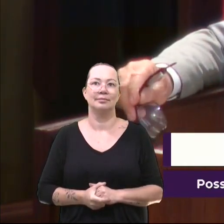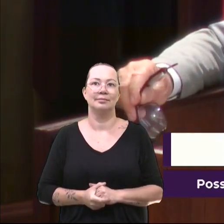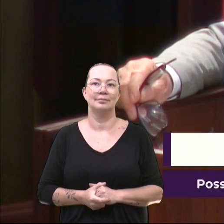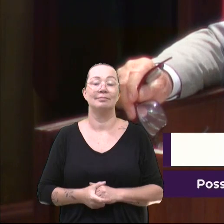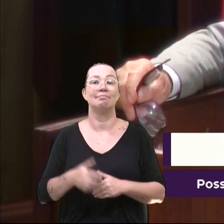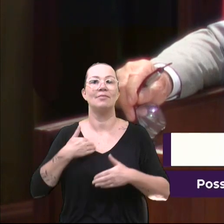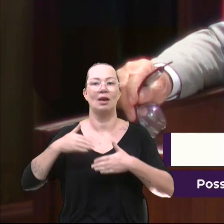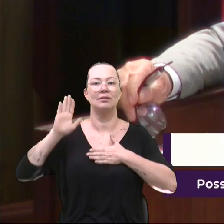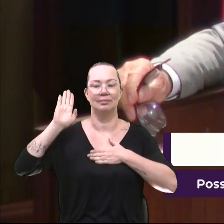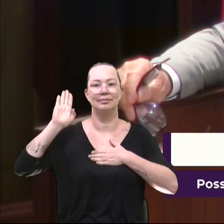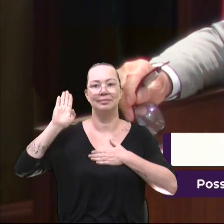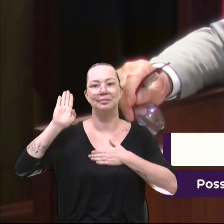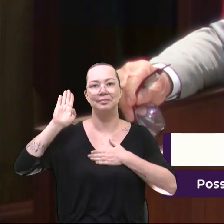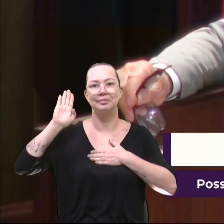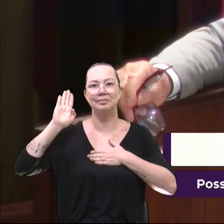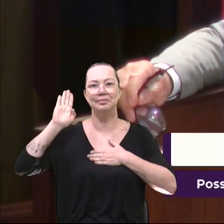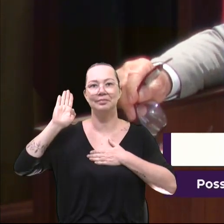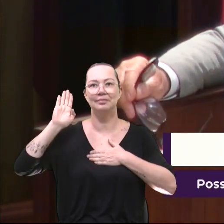prometo,